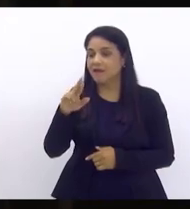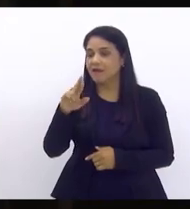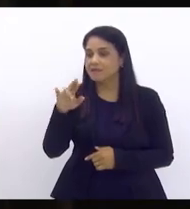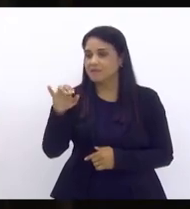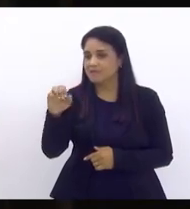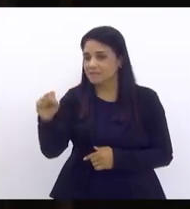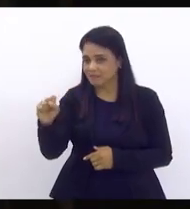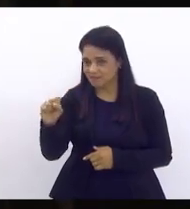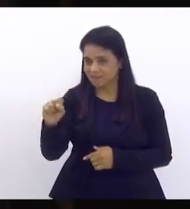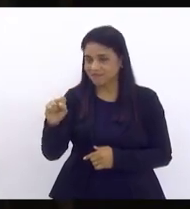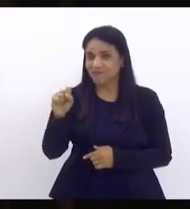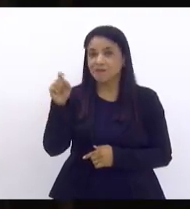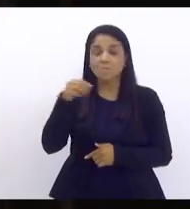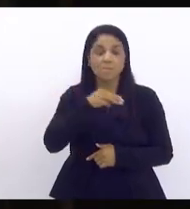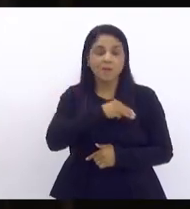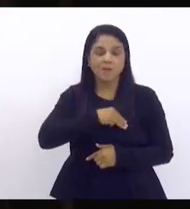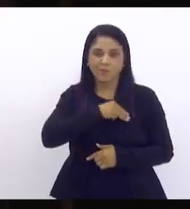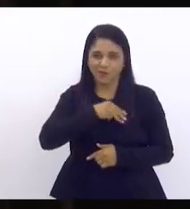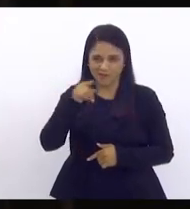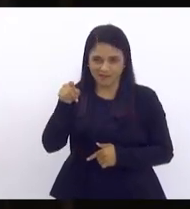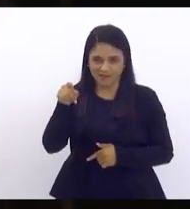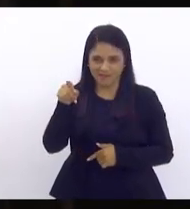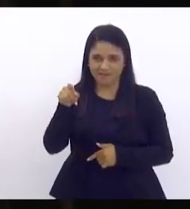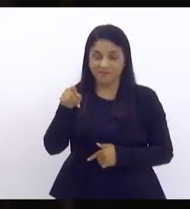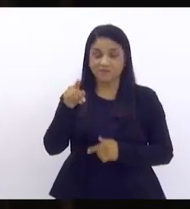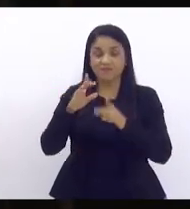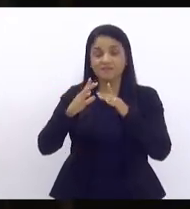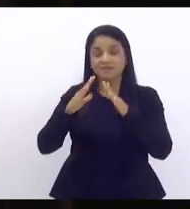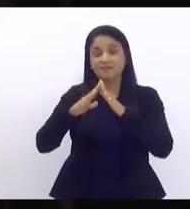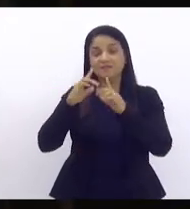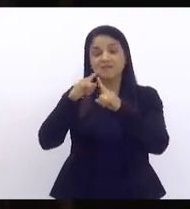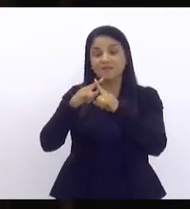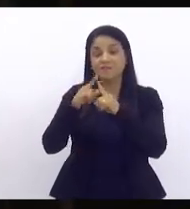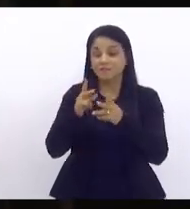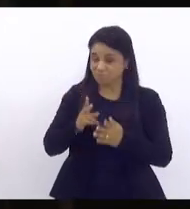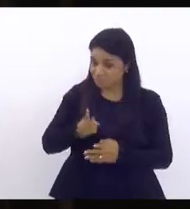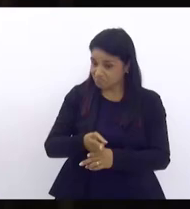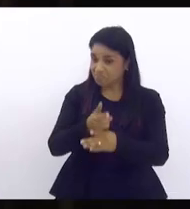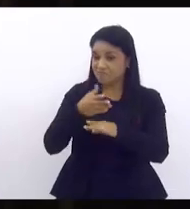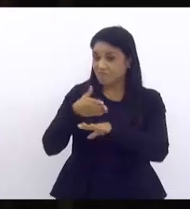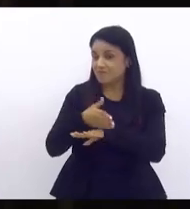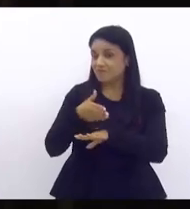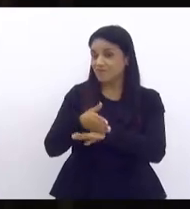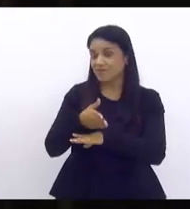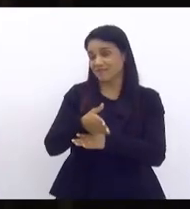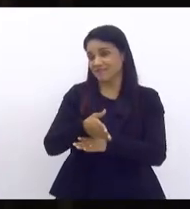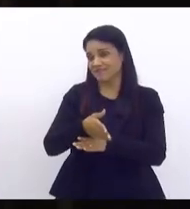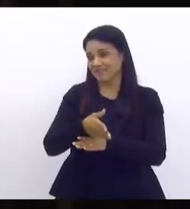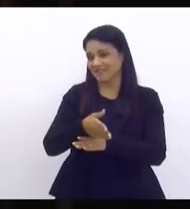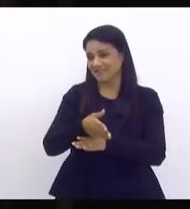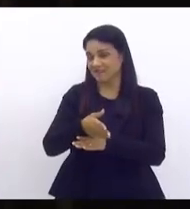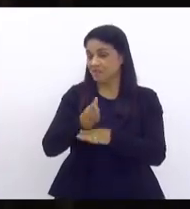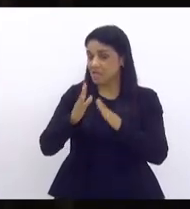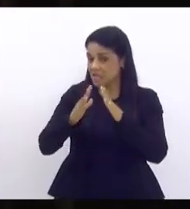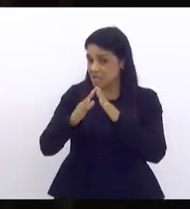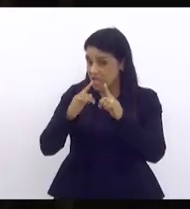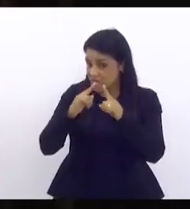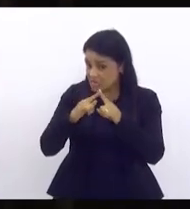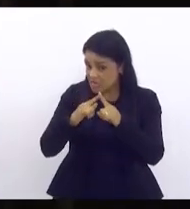tanto tempo. Ela falou: estou indo lá, na igreja que você frequenta. Olha que igreja para a gente